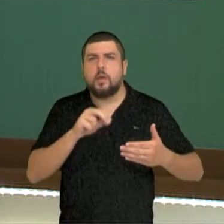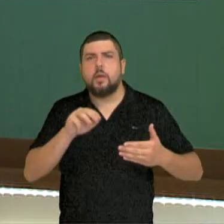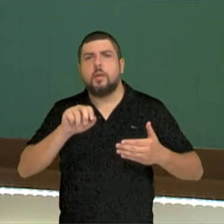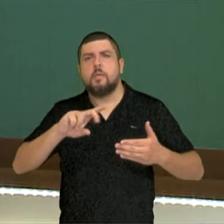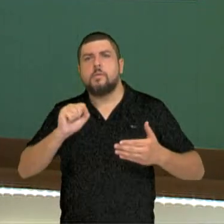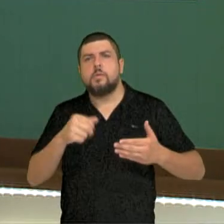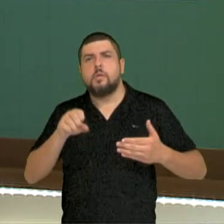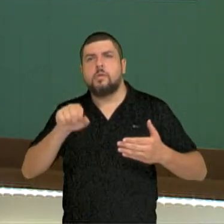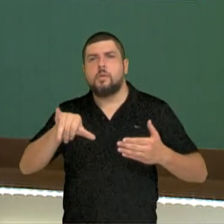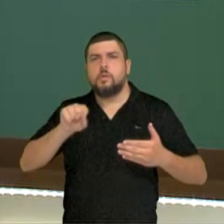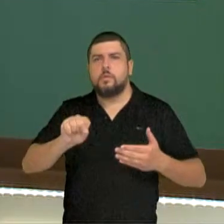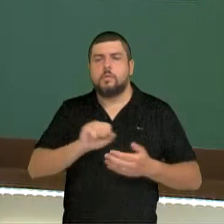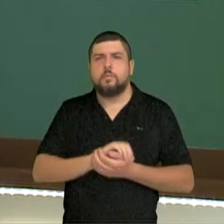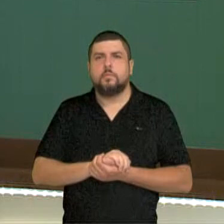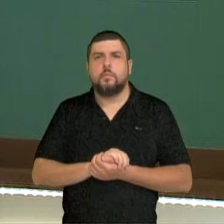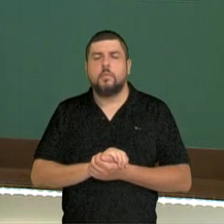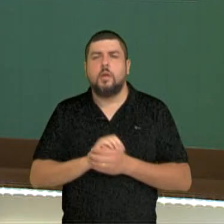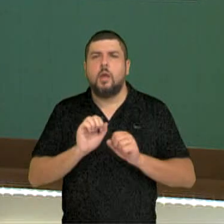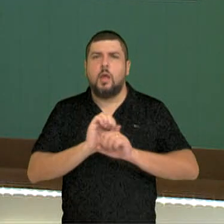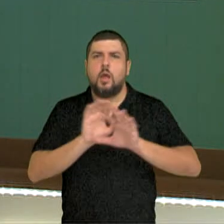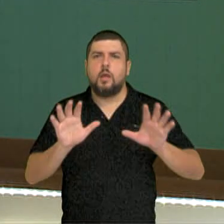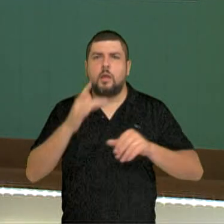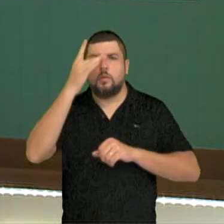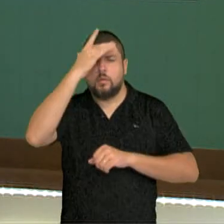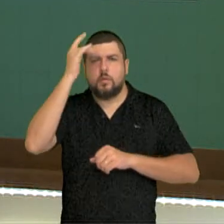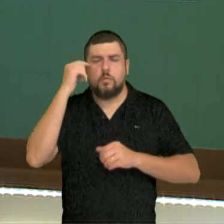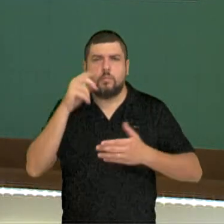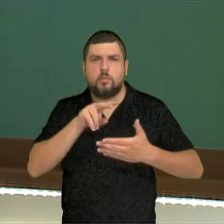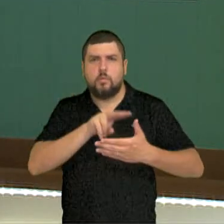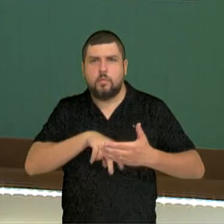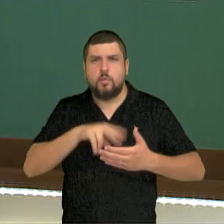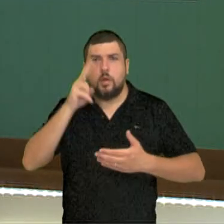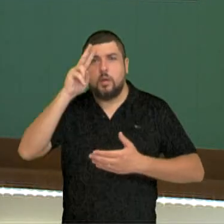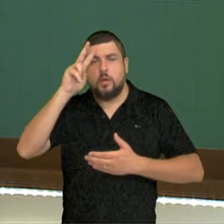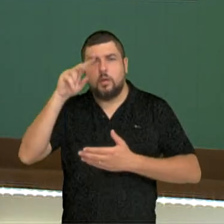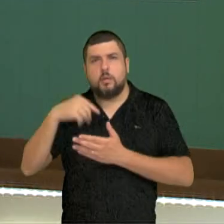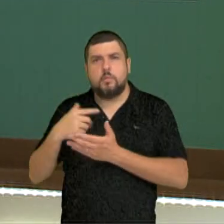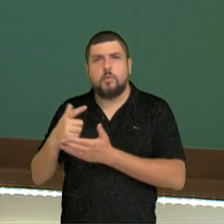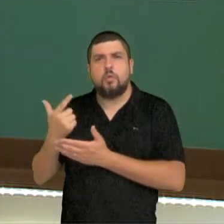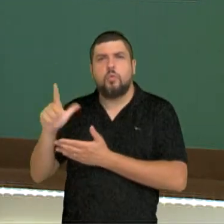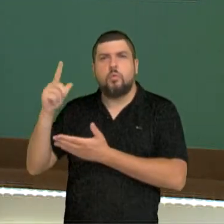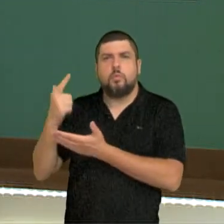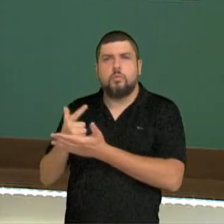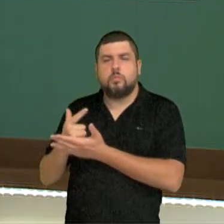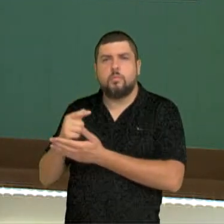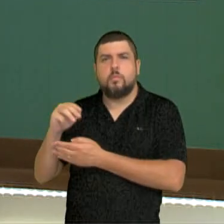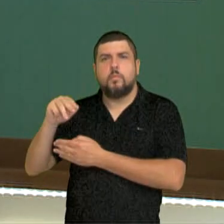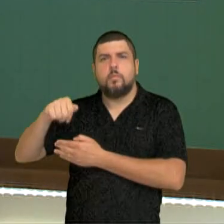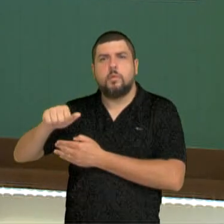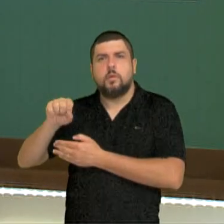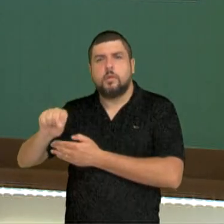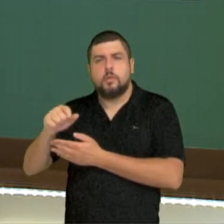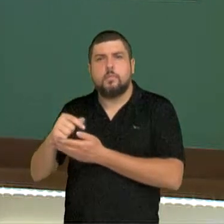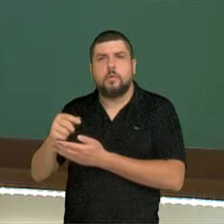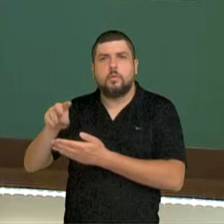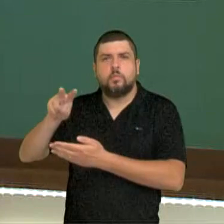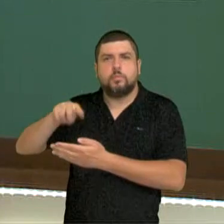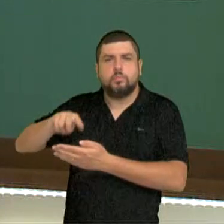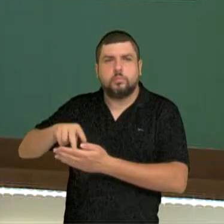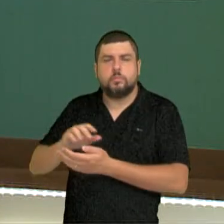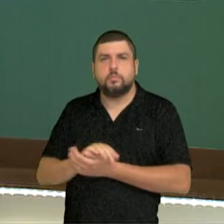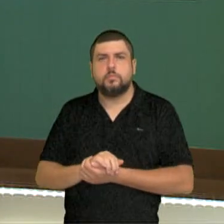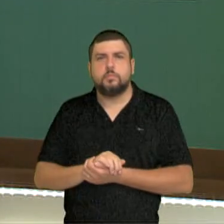Assis. Claro que a pessoa vai ter que fazer o link, lembrar do Causa Secreta, né, de como era o personagem